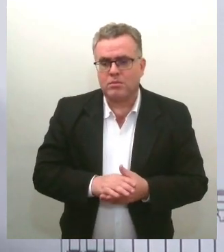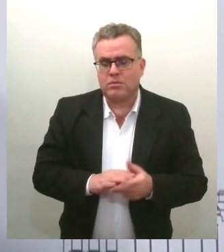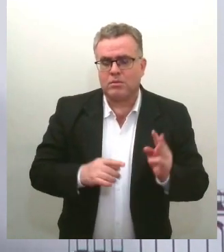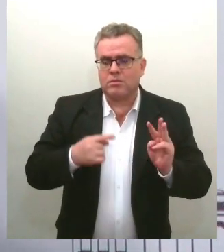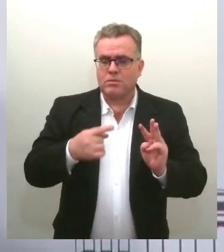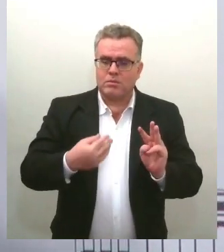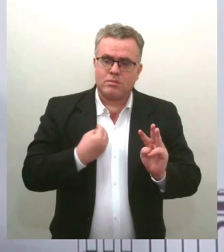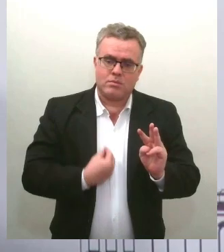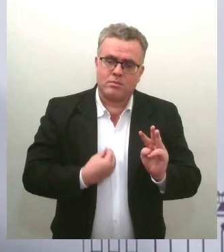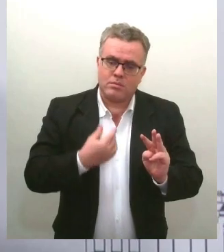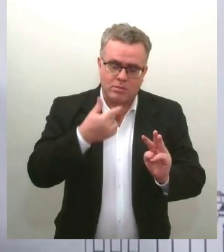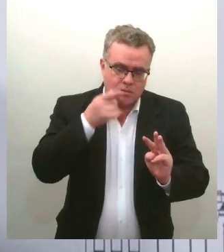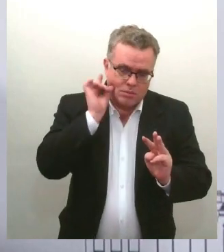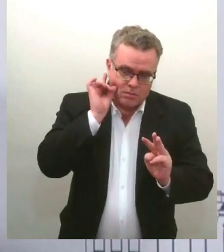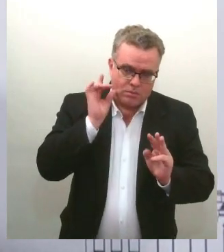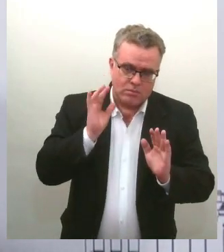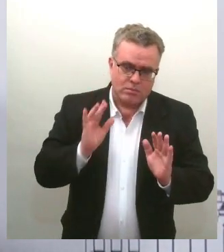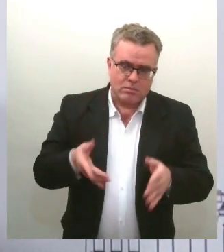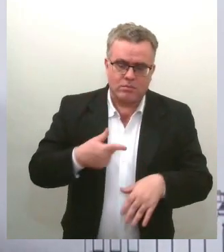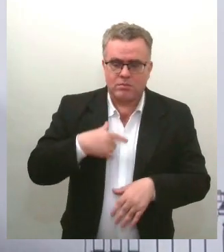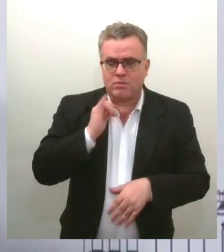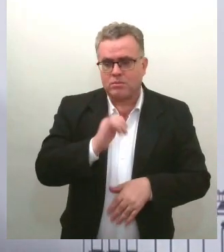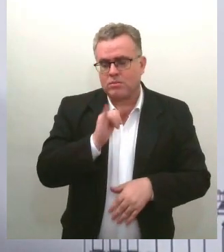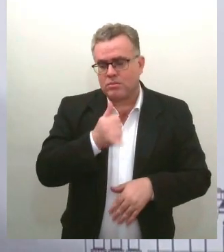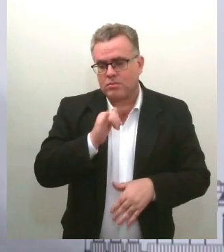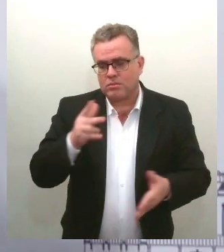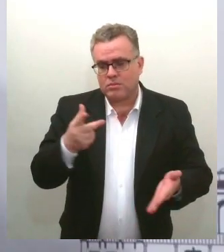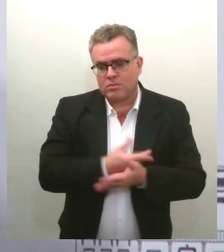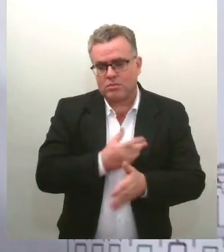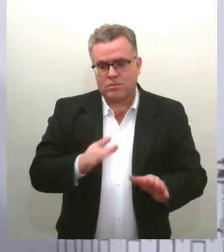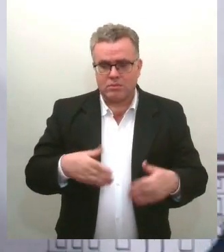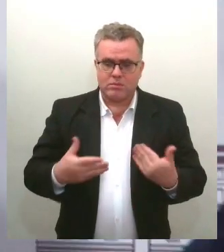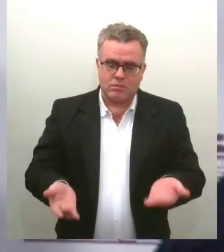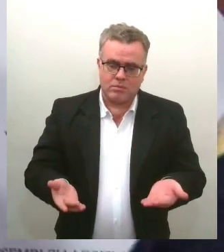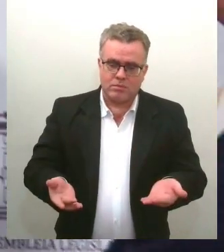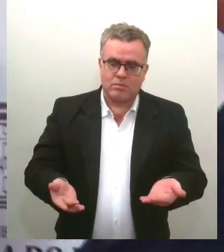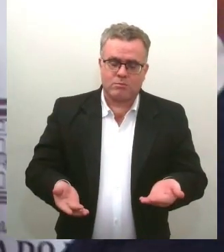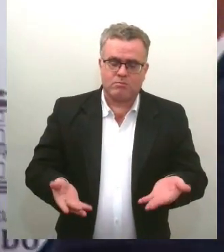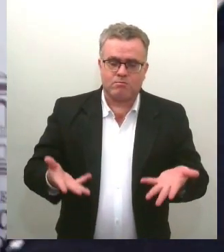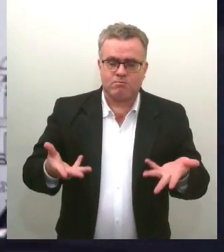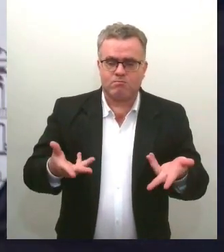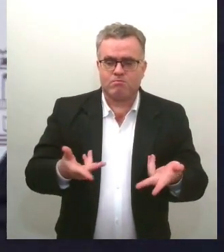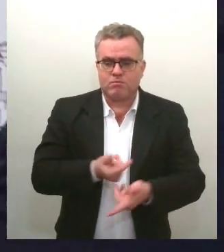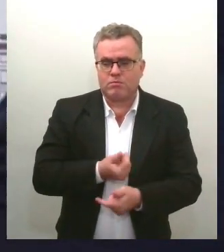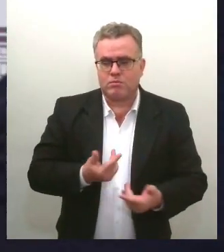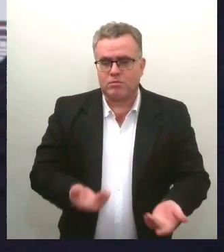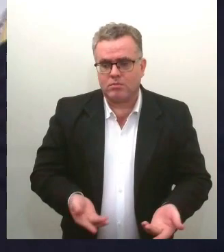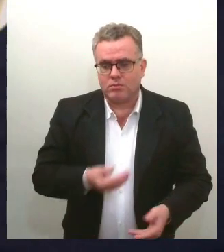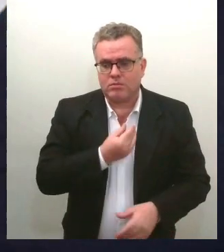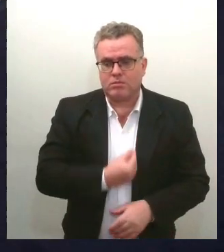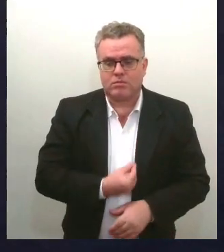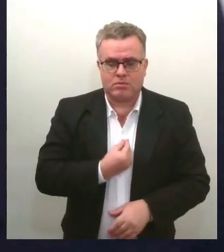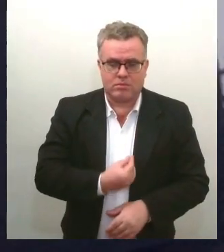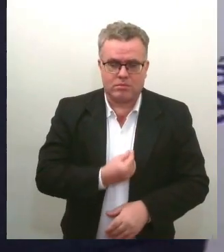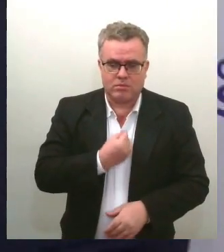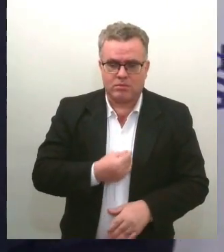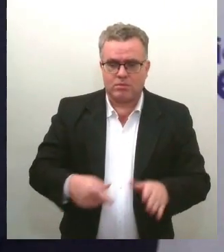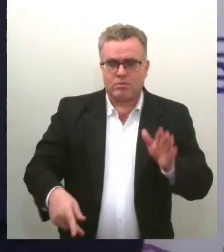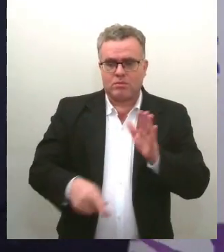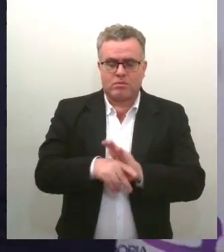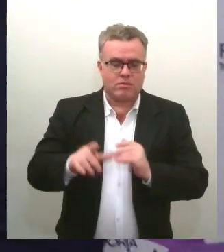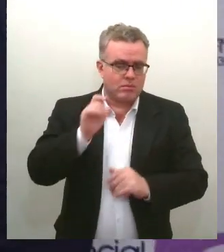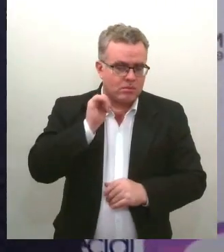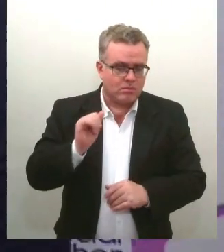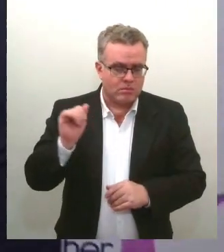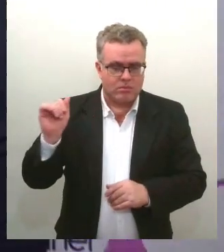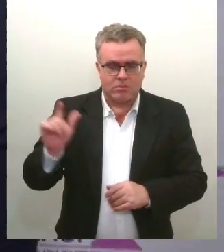também. Então foi um evento magnífico que faz parte do Abril Azul, que é um mês, é um projeto de lei de nossa autoria,